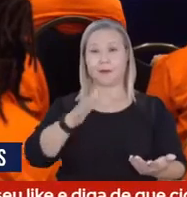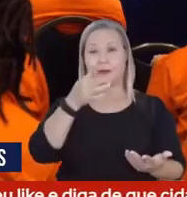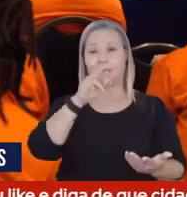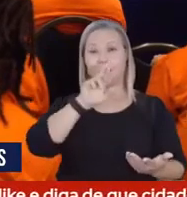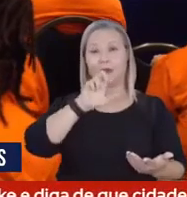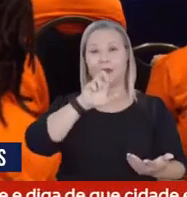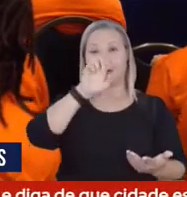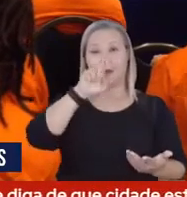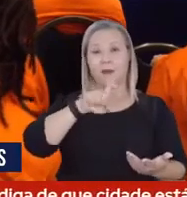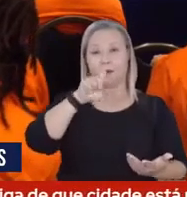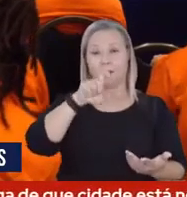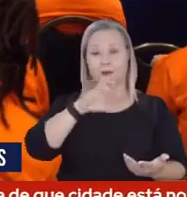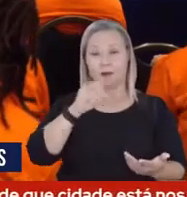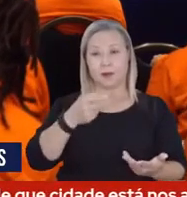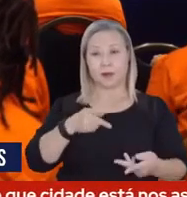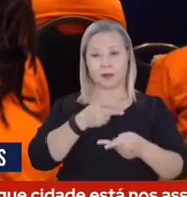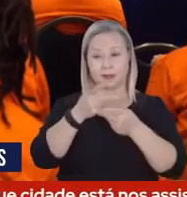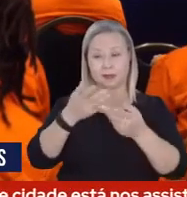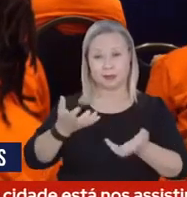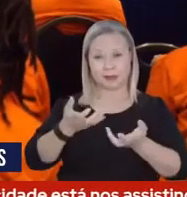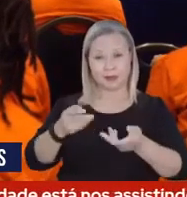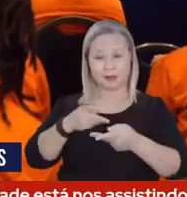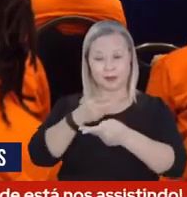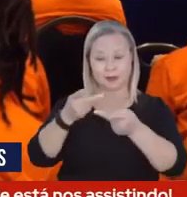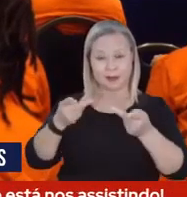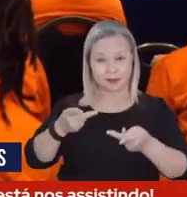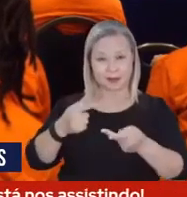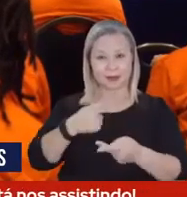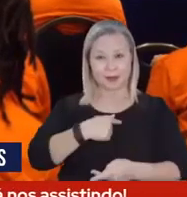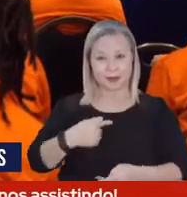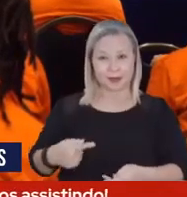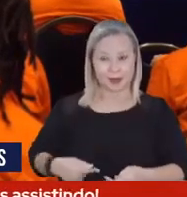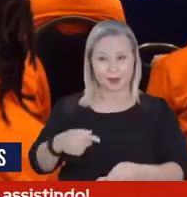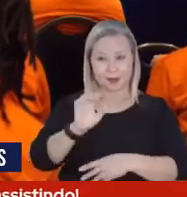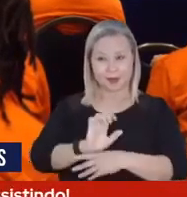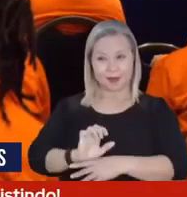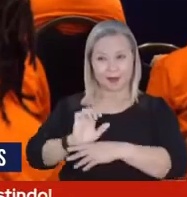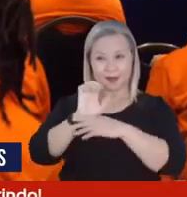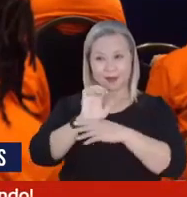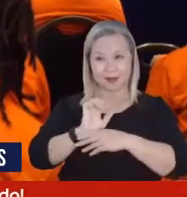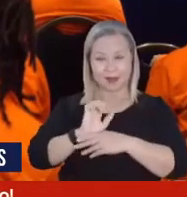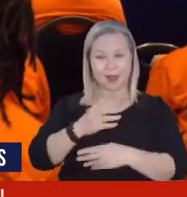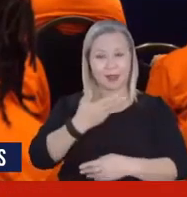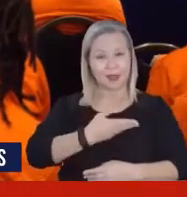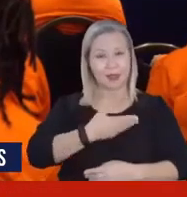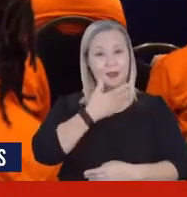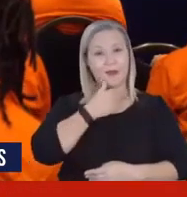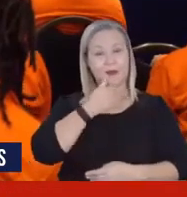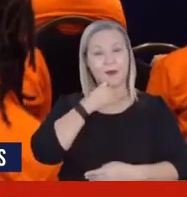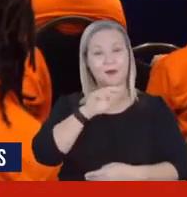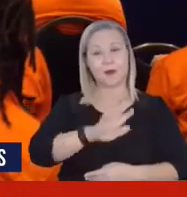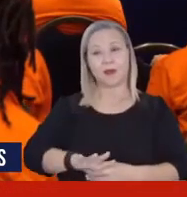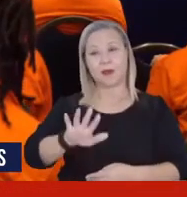como governador desse estado. Bom dia, companheiros e companheiras desse momento.